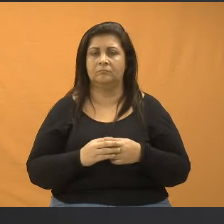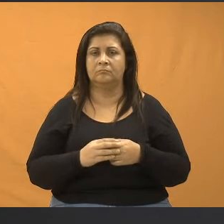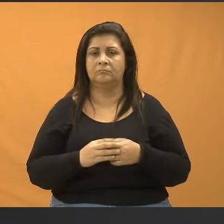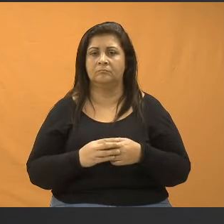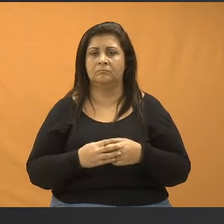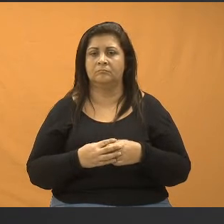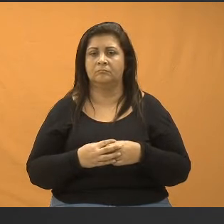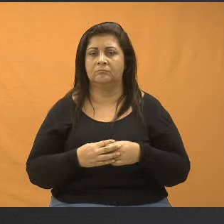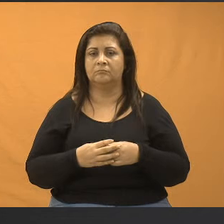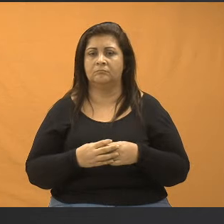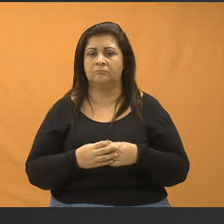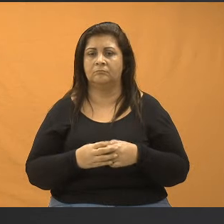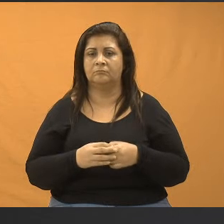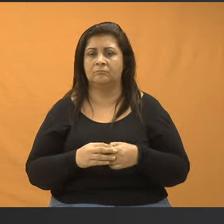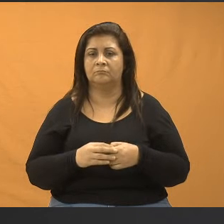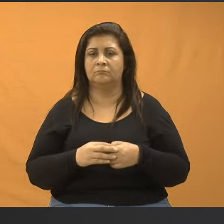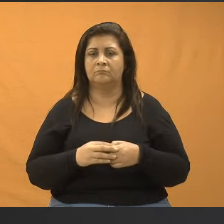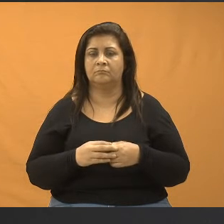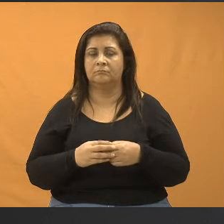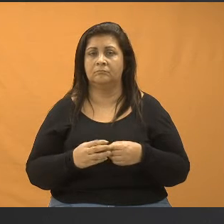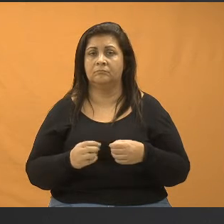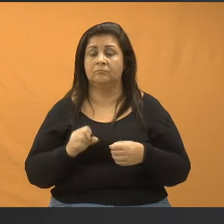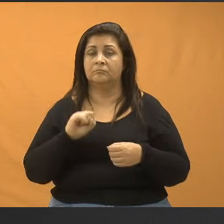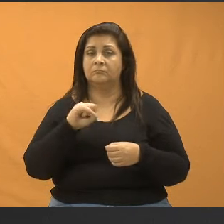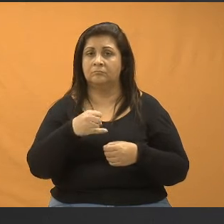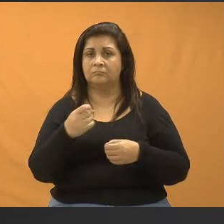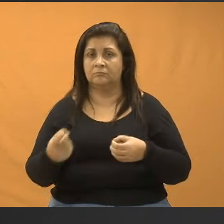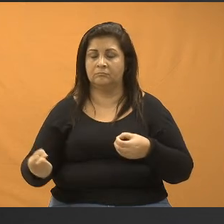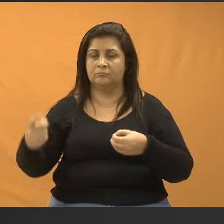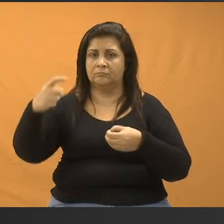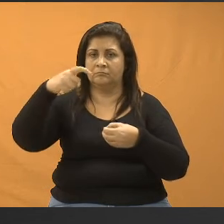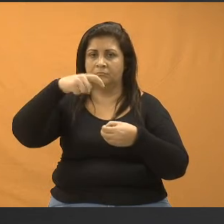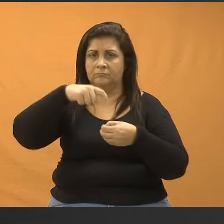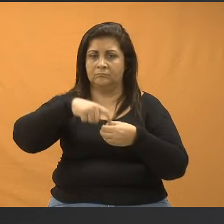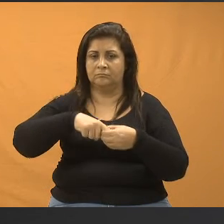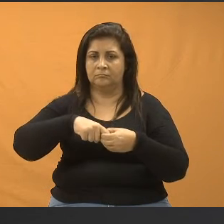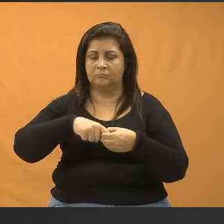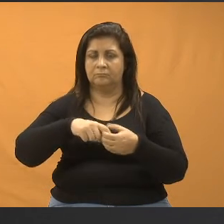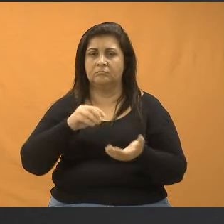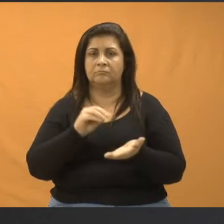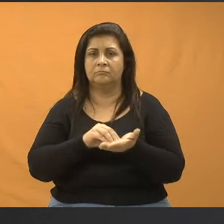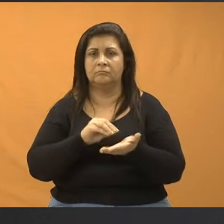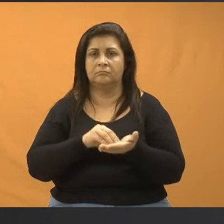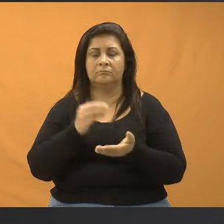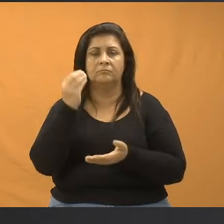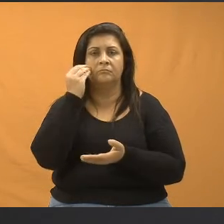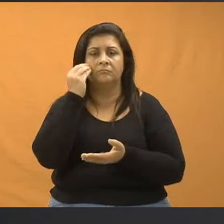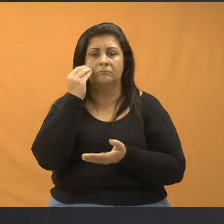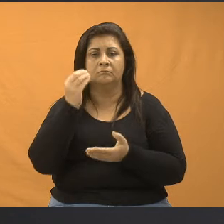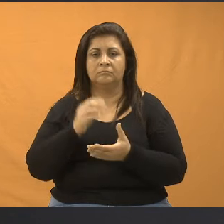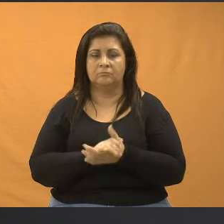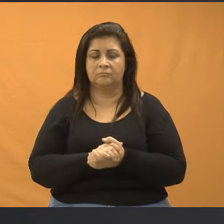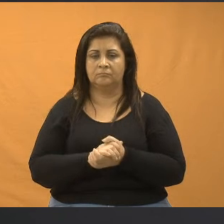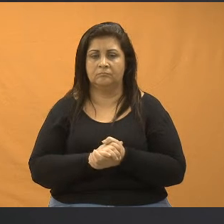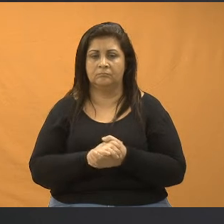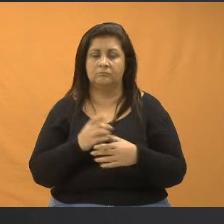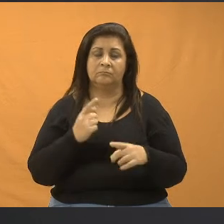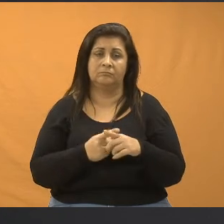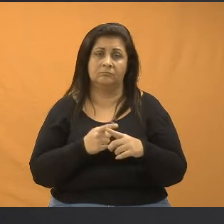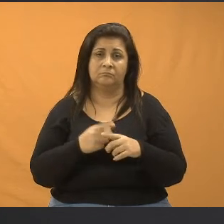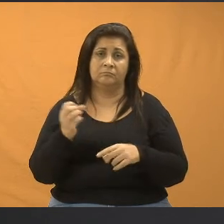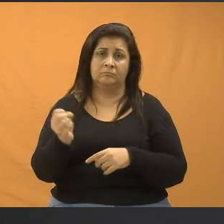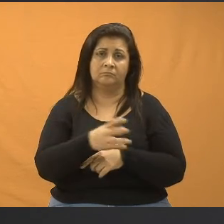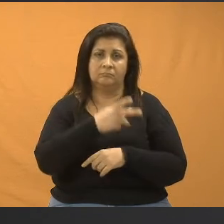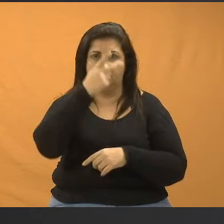aí, esse retorno deles, essa inexperiência, podemos dizer assim, porque são novas pessoas que